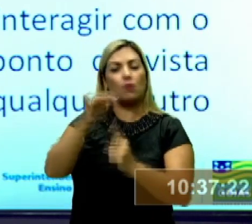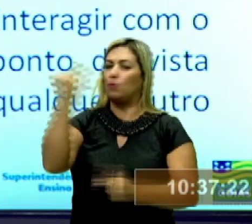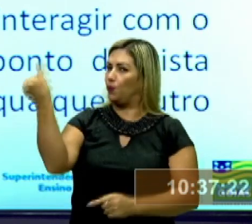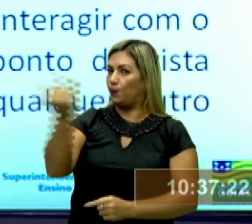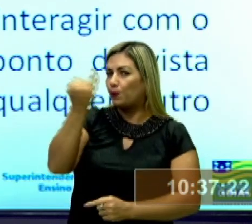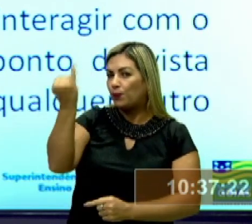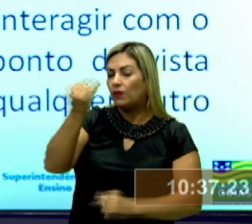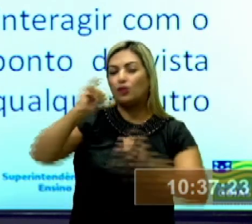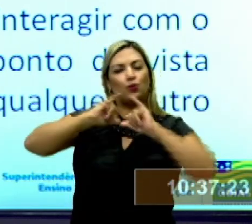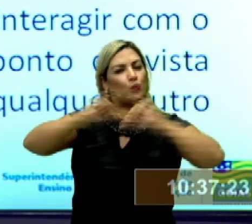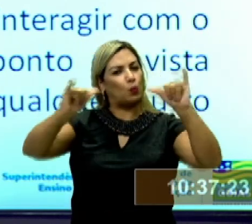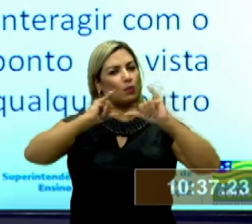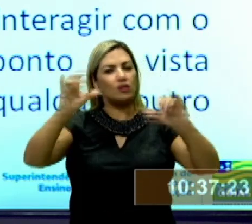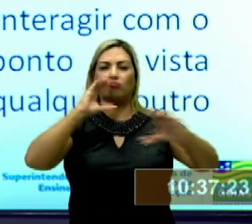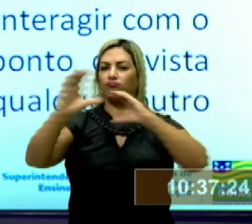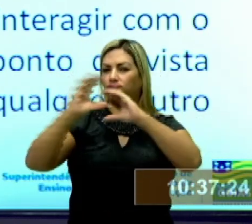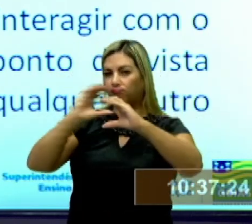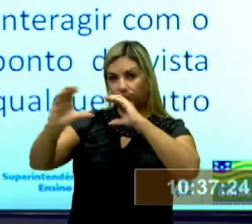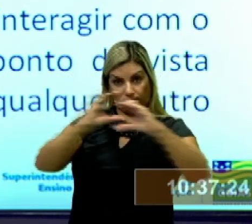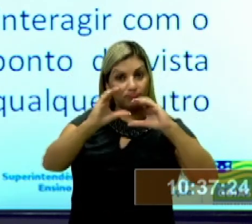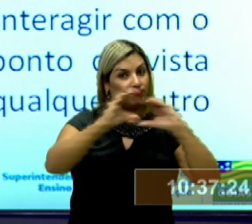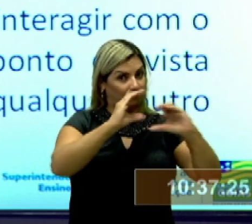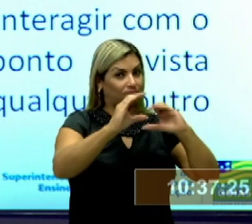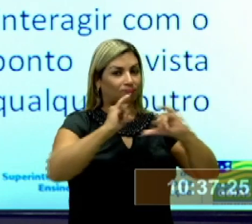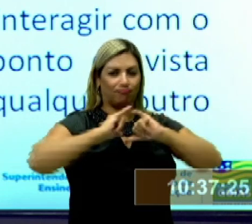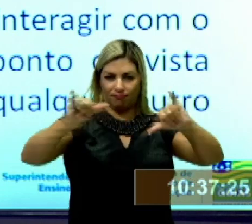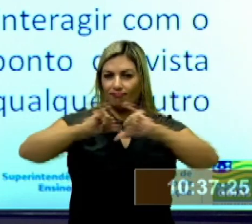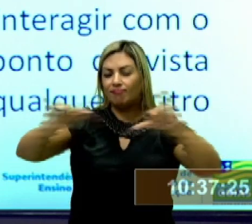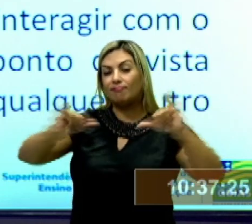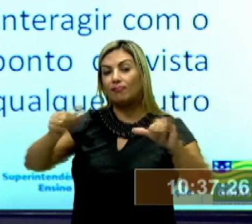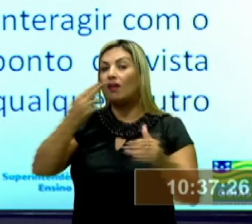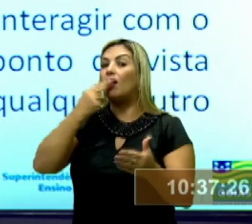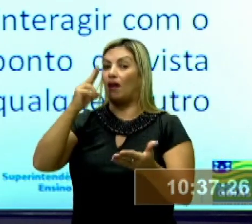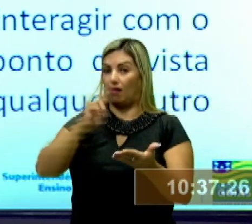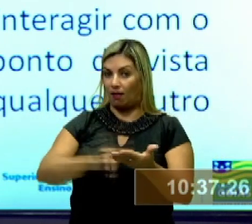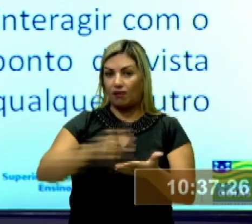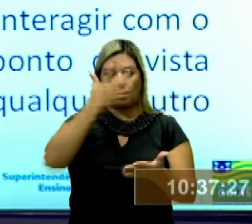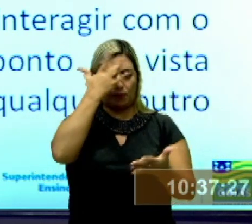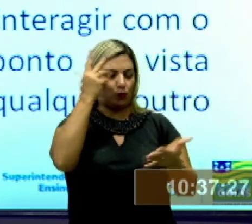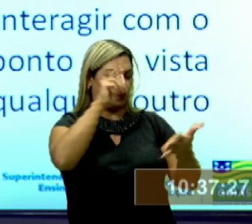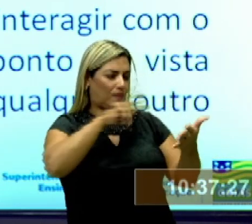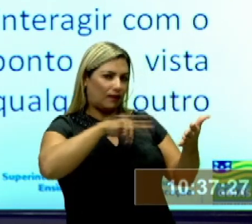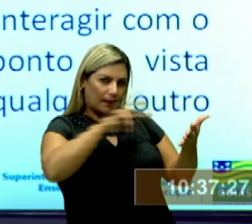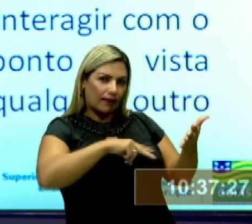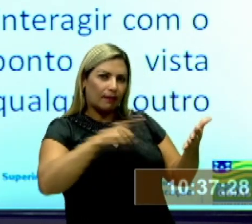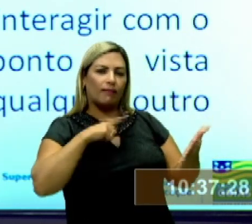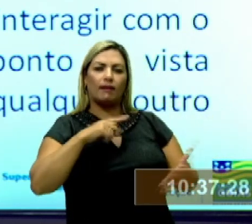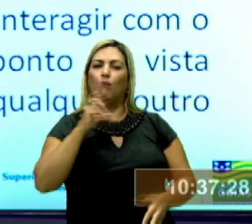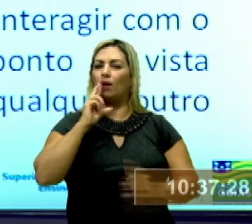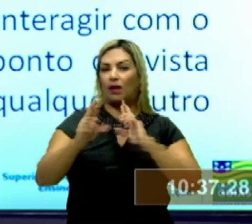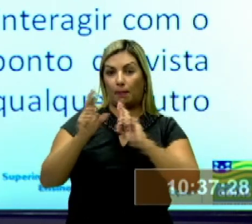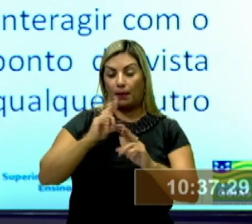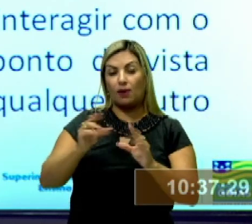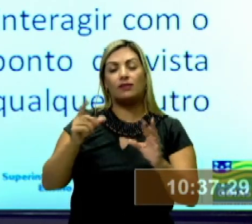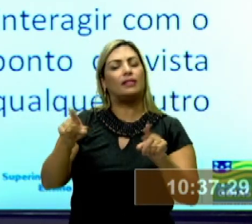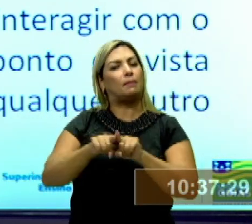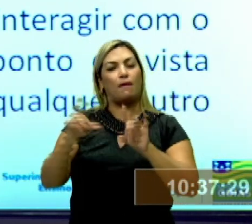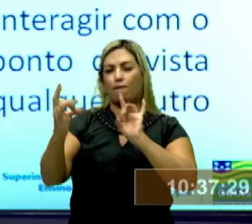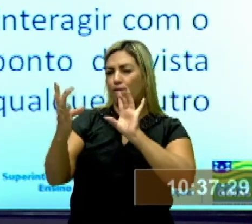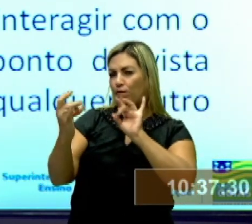para os meios de comunicação, de modo que a carta do leitor assegura uma resposta, aquele feedback